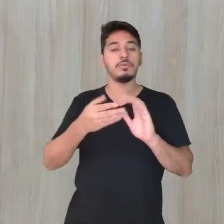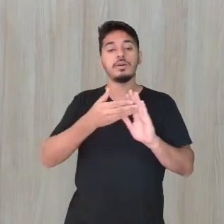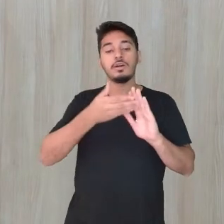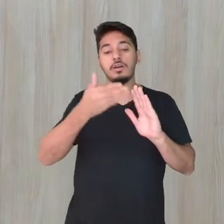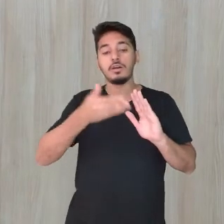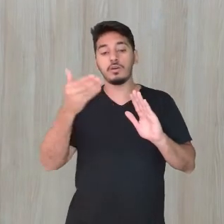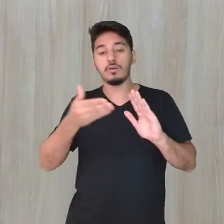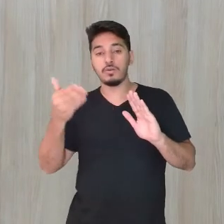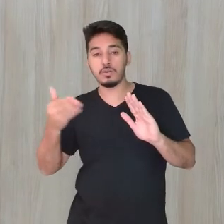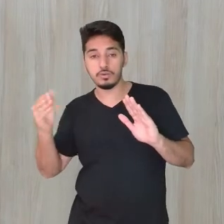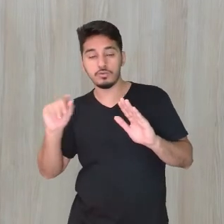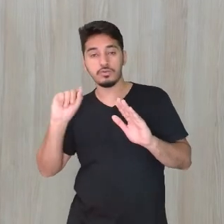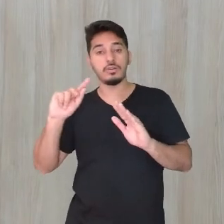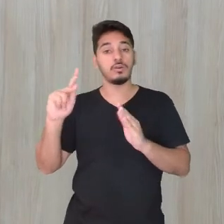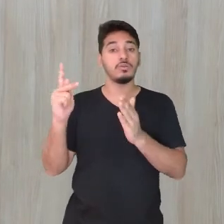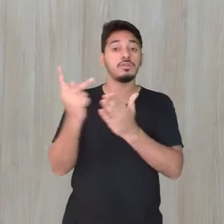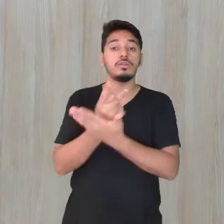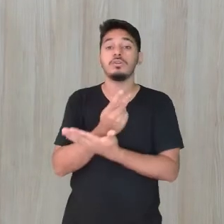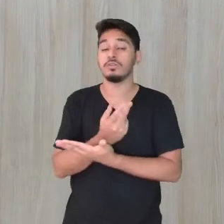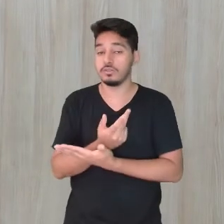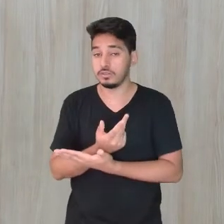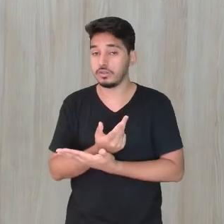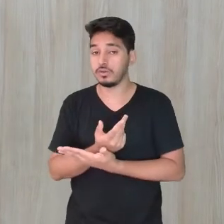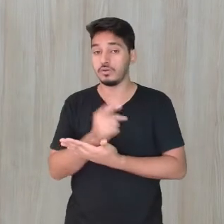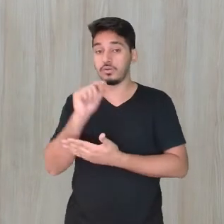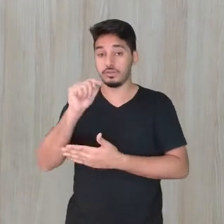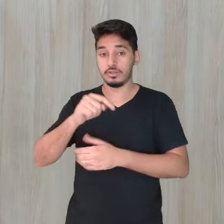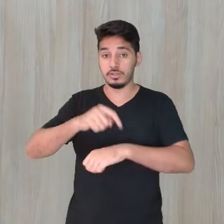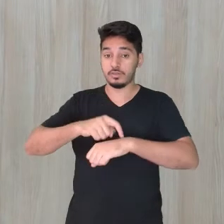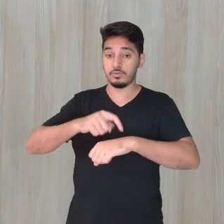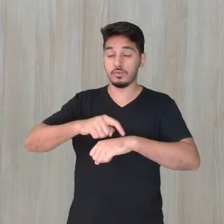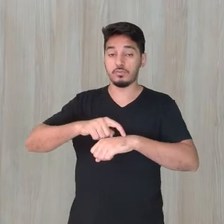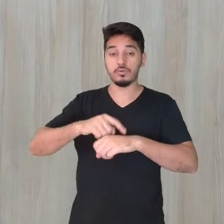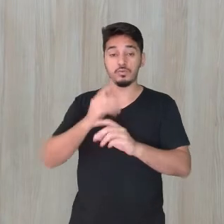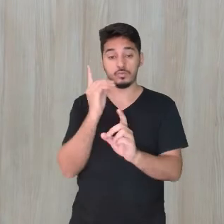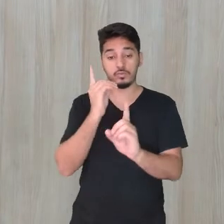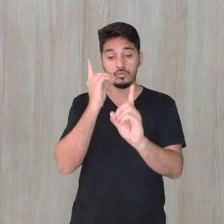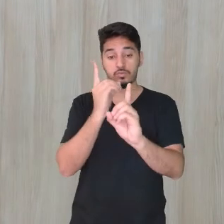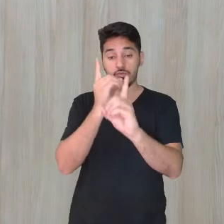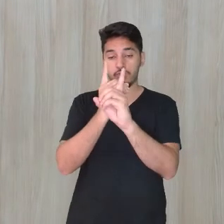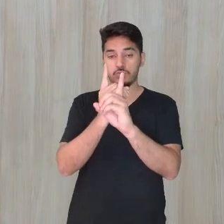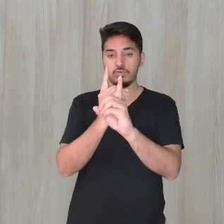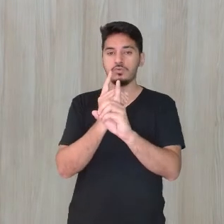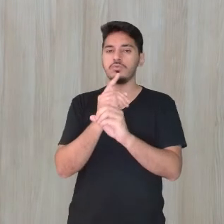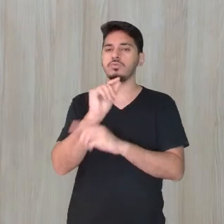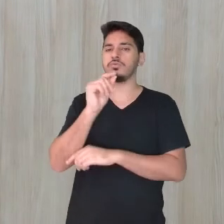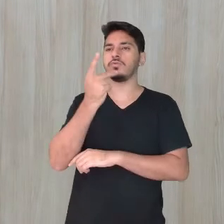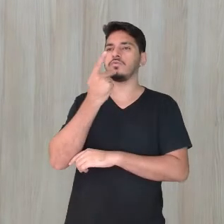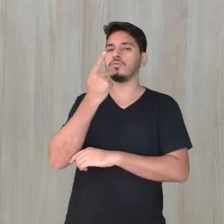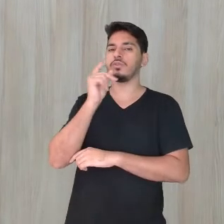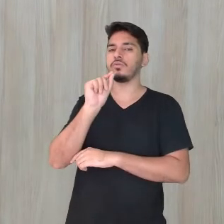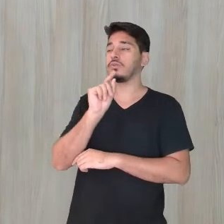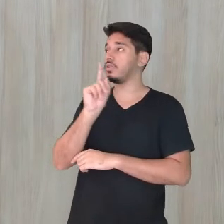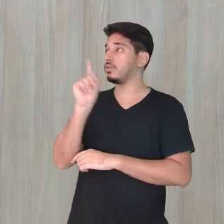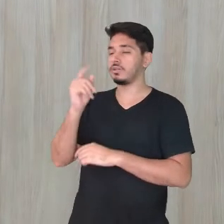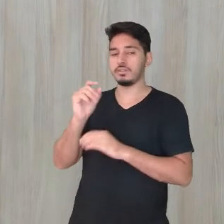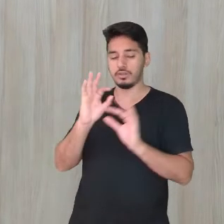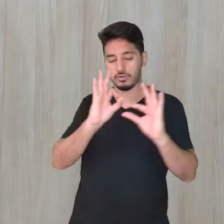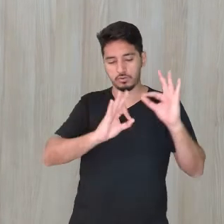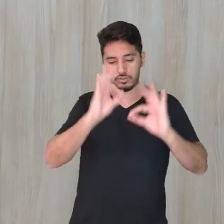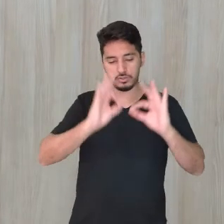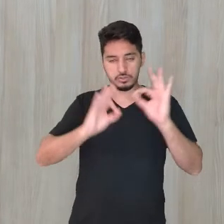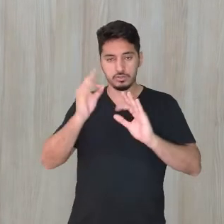ordem dos fatos do que aconteceu nesse encontro, tá certo? Então, a gente chama essa organização